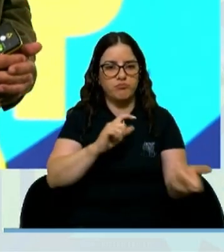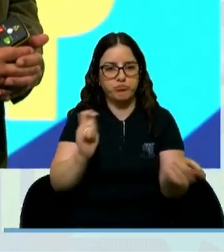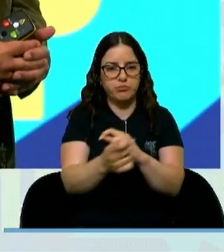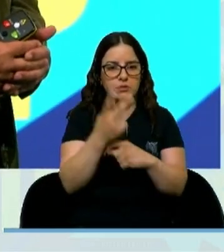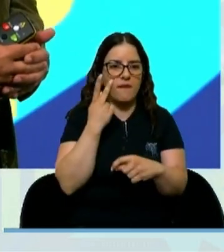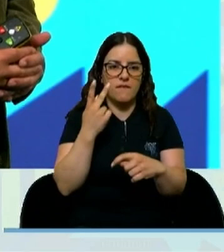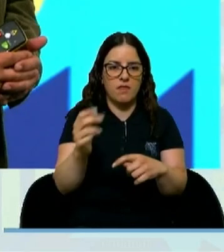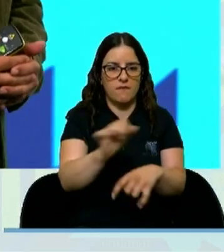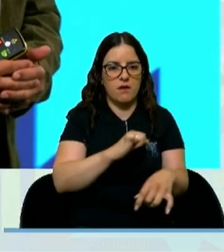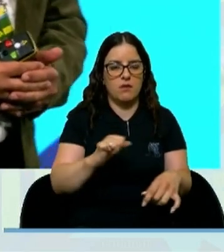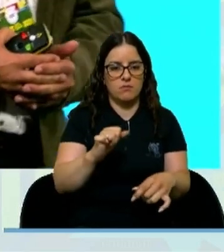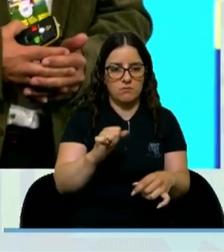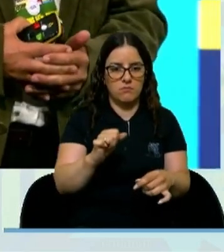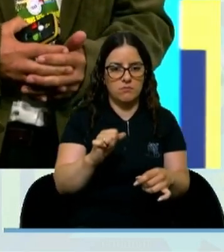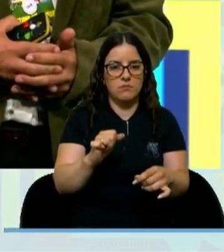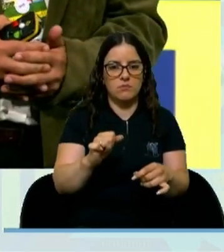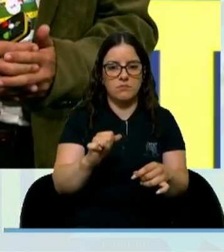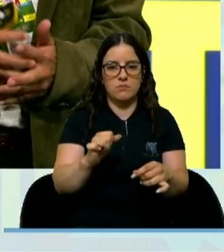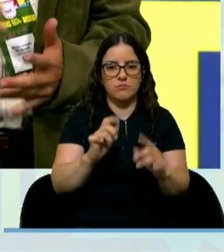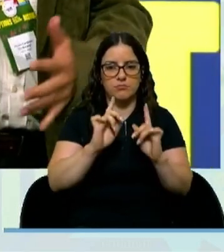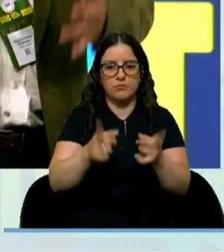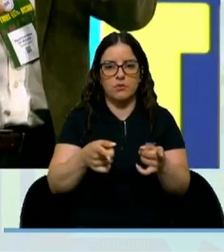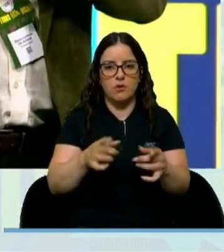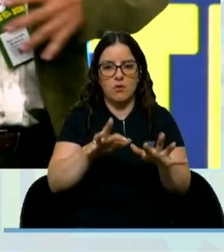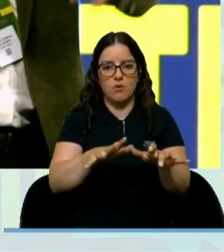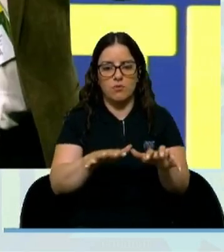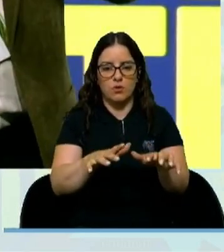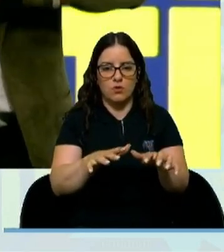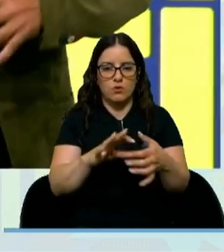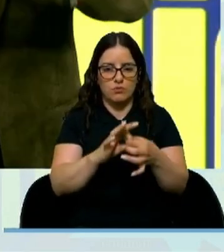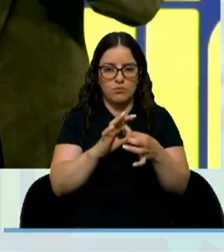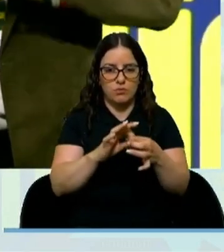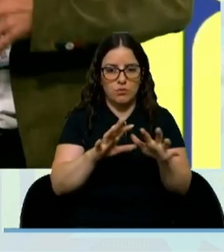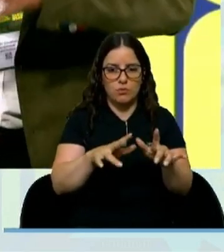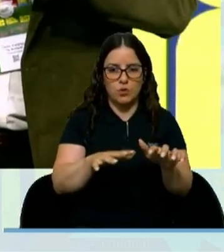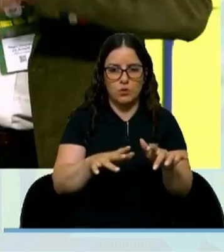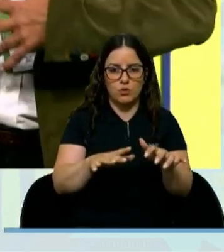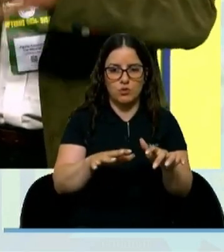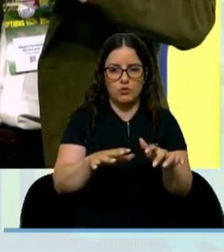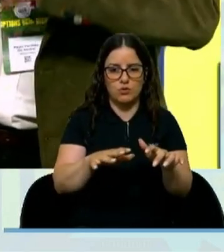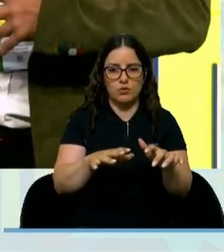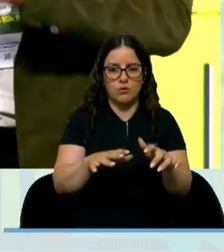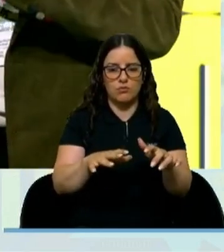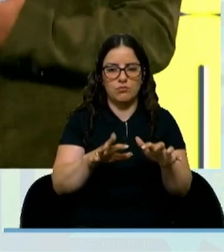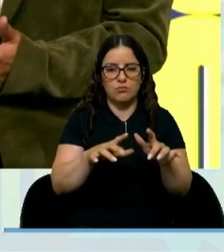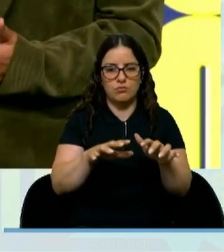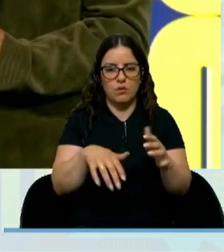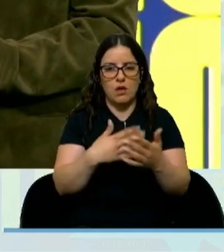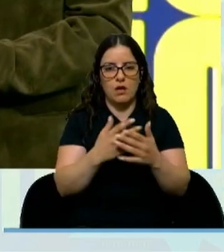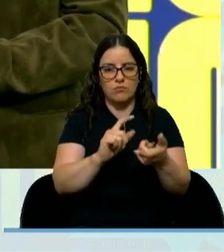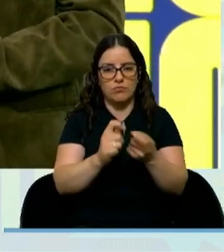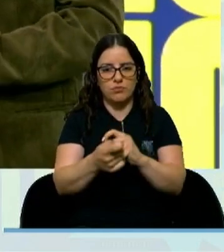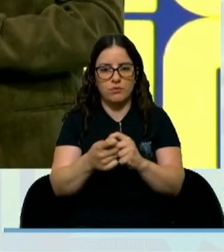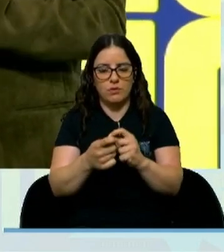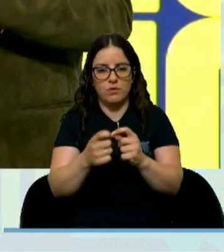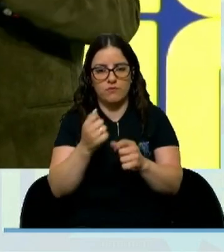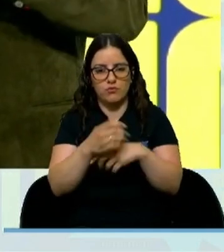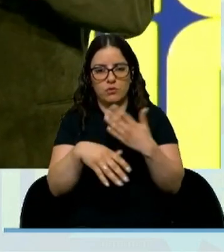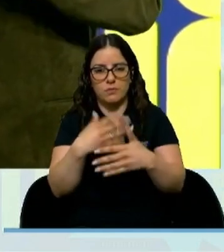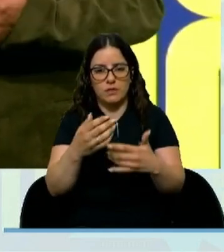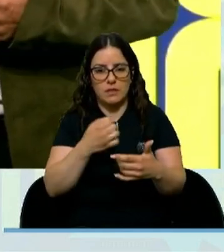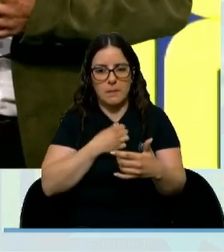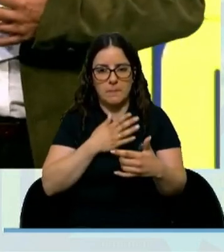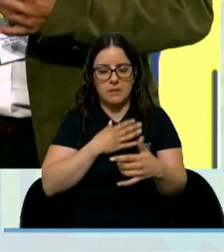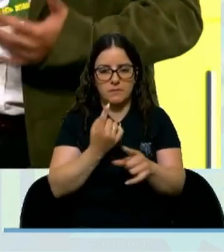vidas. Começando pelos computadores, os grandes computadores que começaram para alterar o funcionamento das empresas, mas